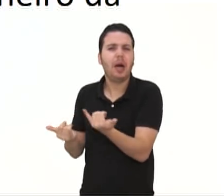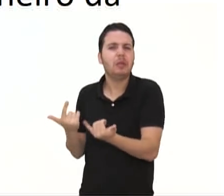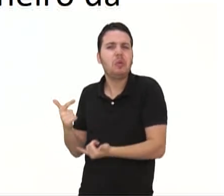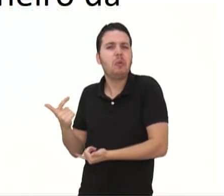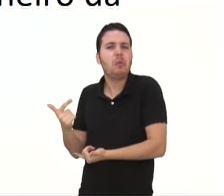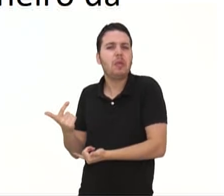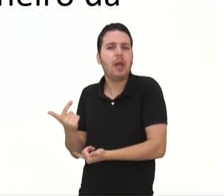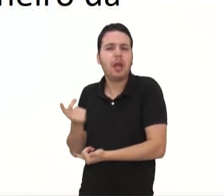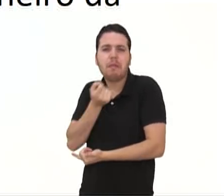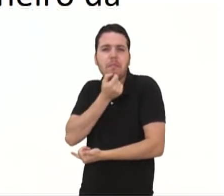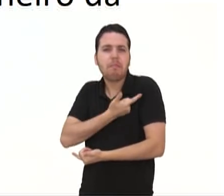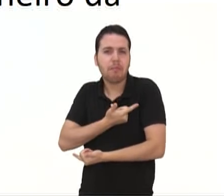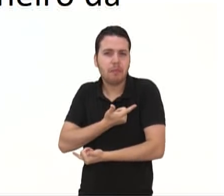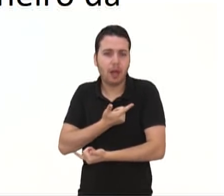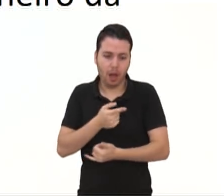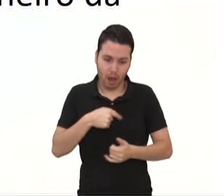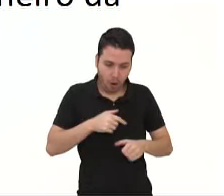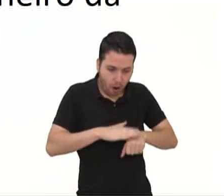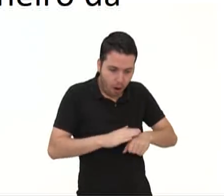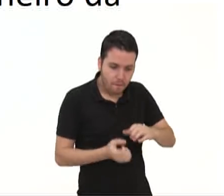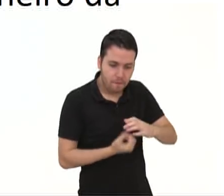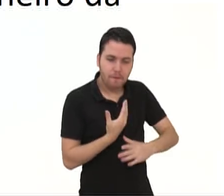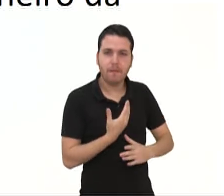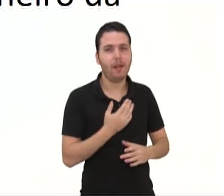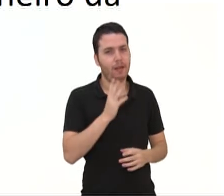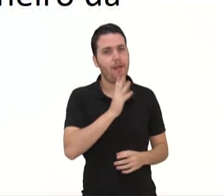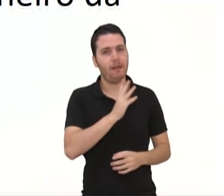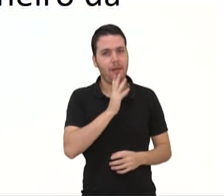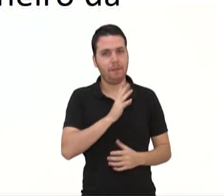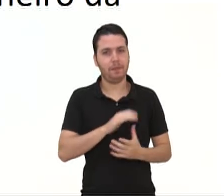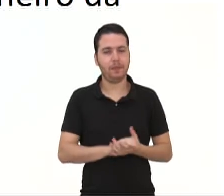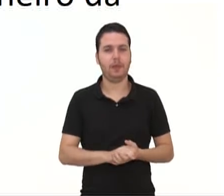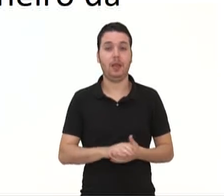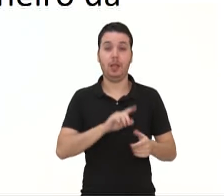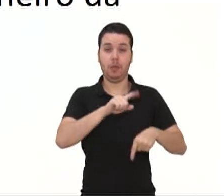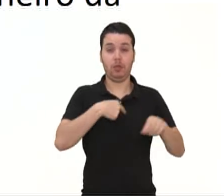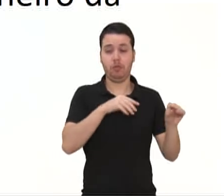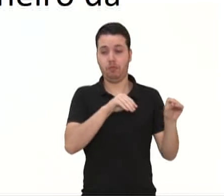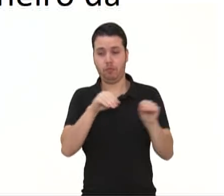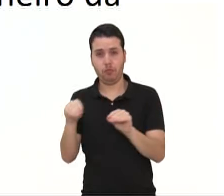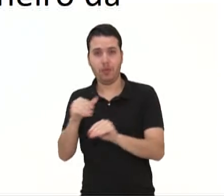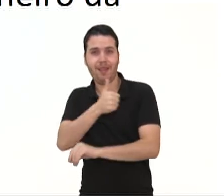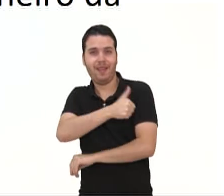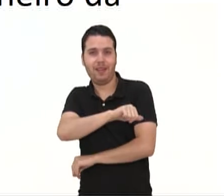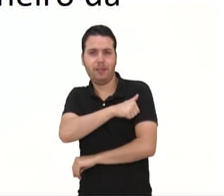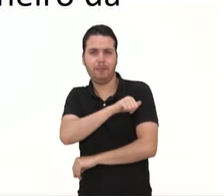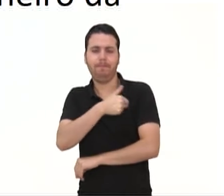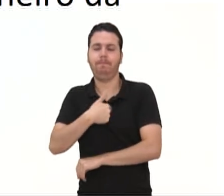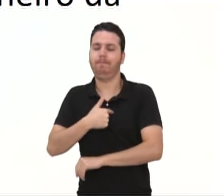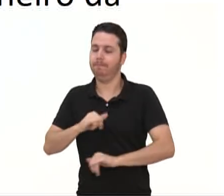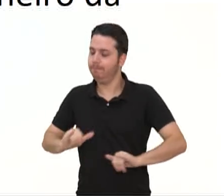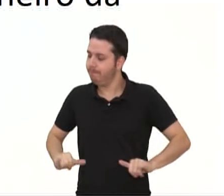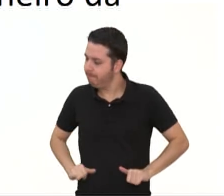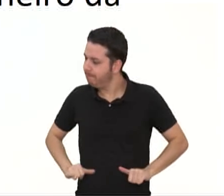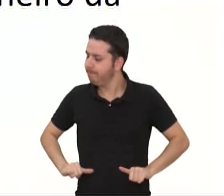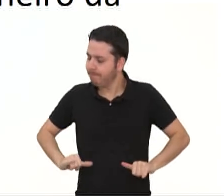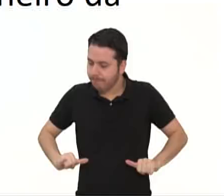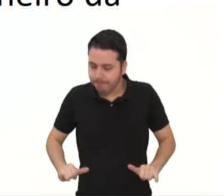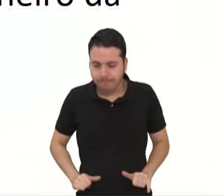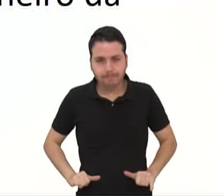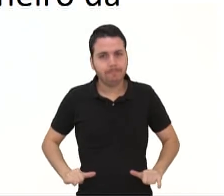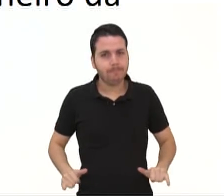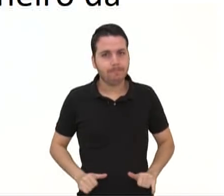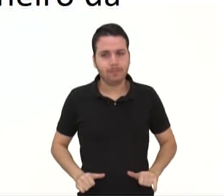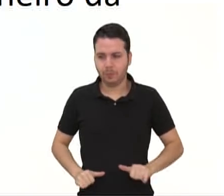Depois nos mudamos para o Rio de Janeiro, onde sofri muito. Os meninos